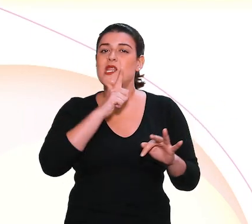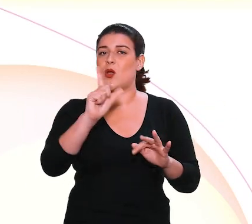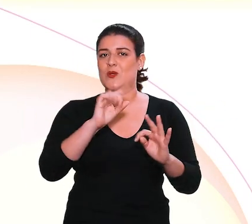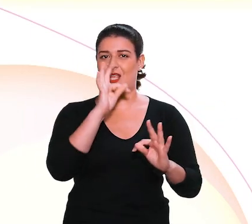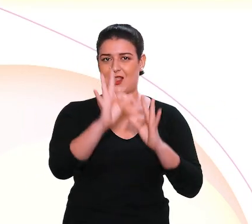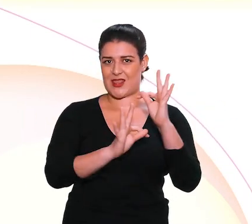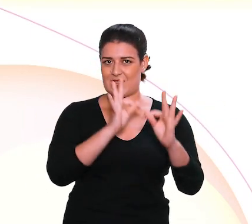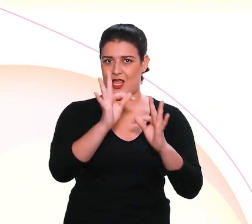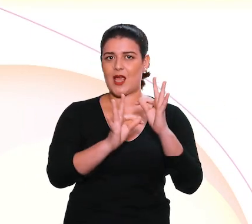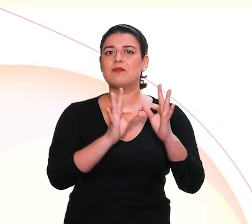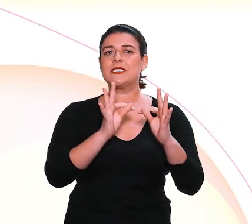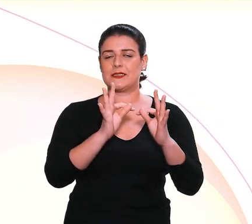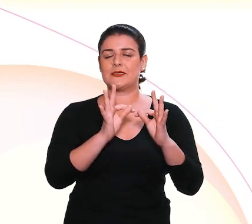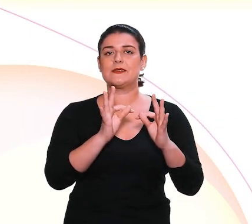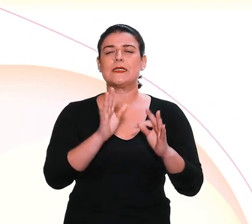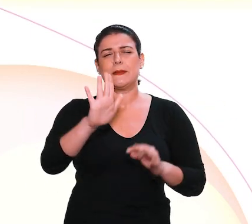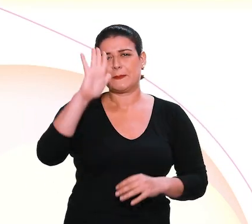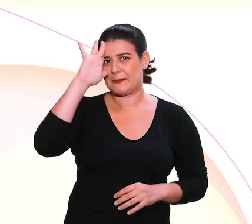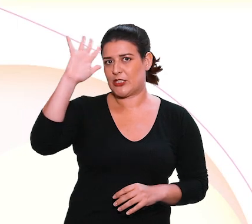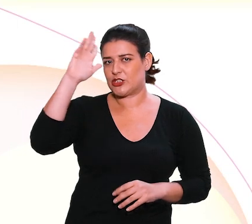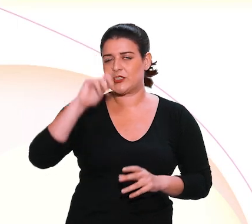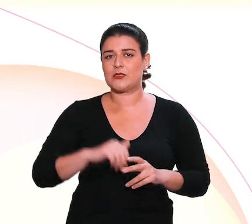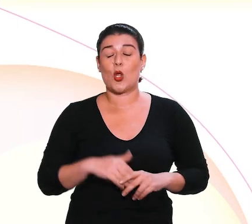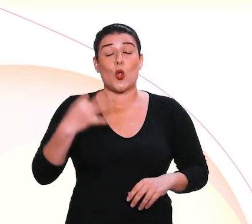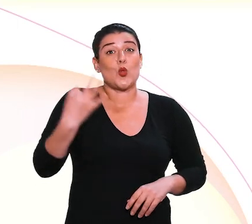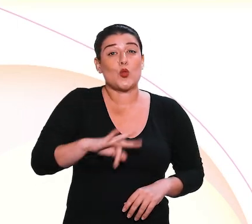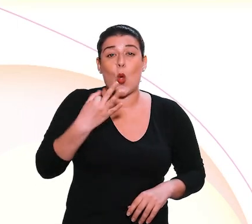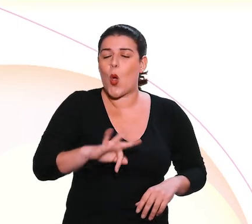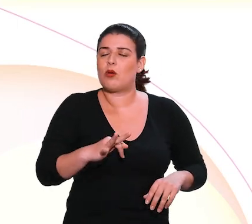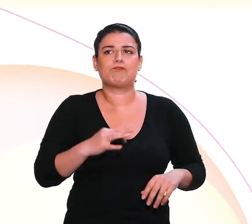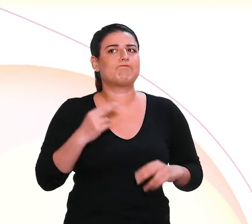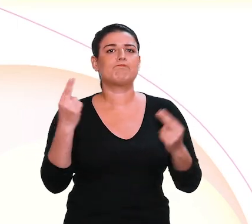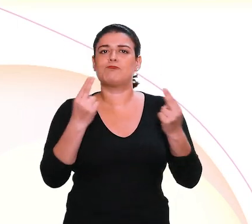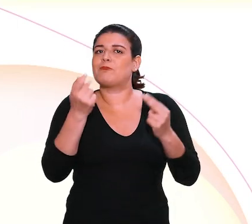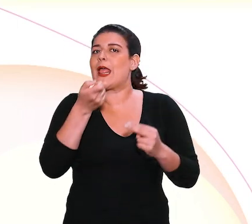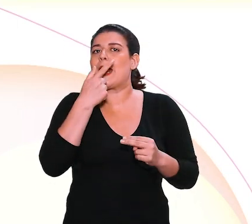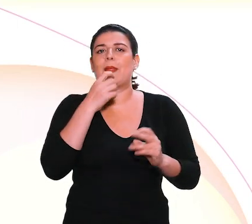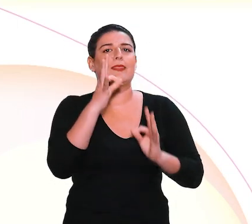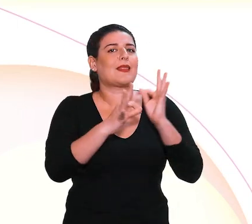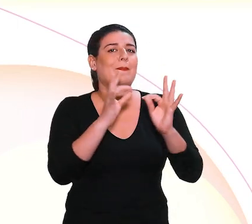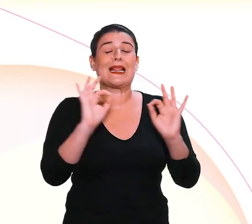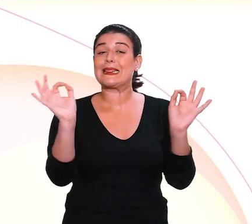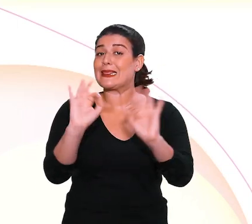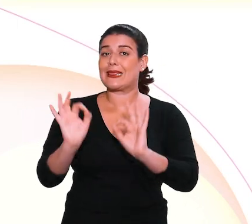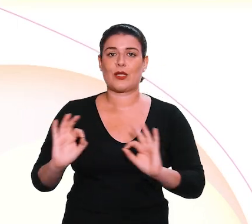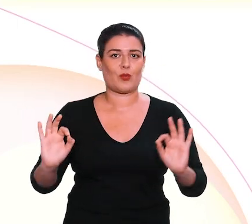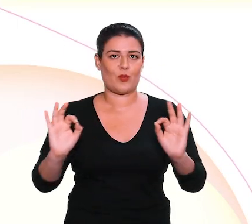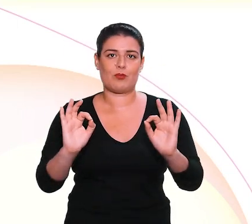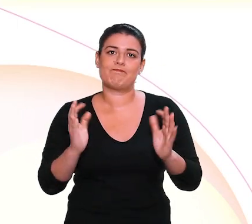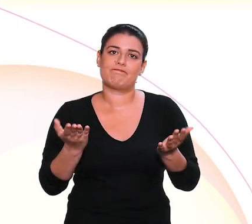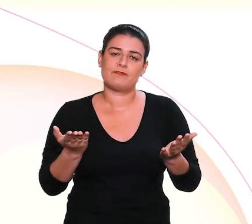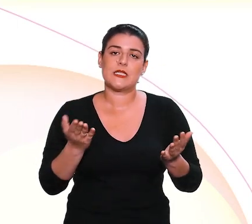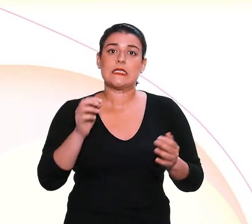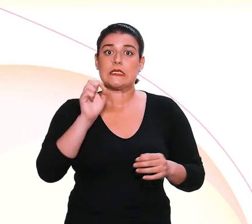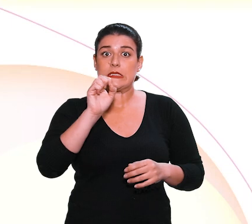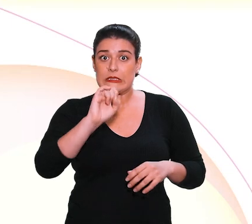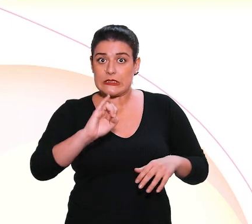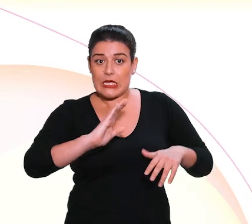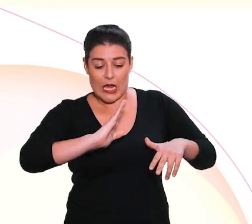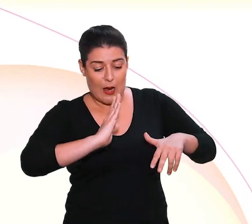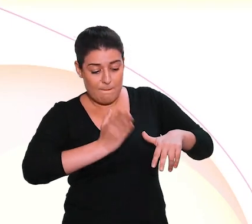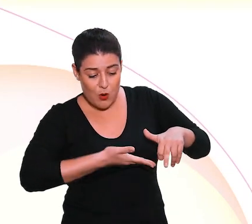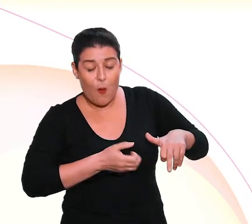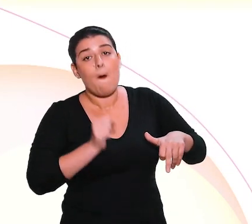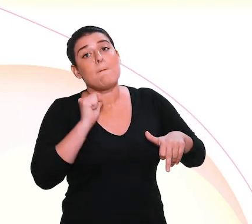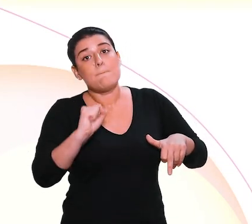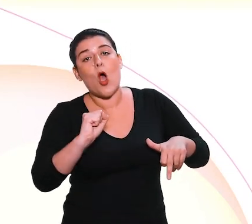de Sudeck, são duas condições. Imagina, você sente uma dor que não tem tratamento mais nenhum, mas se você amputar aquele membro,